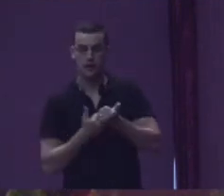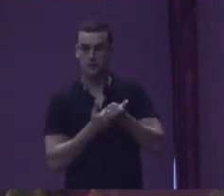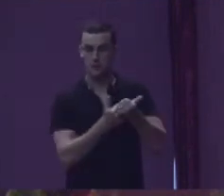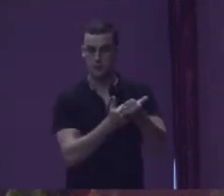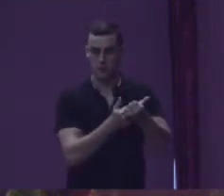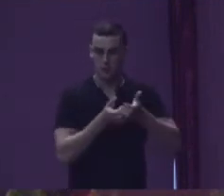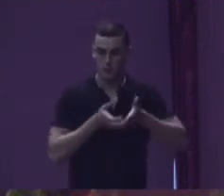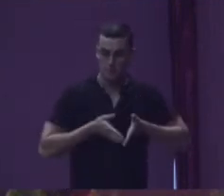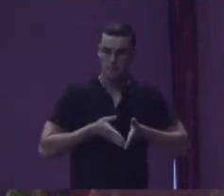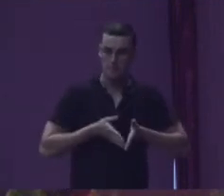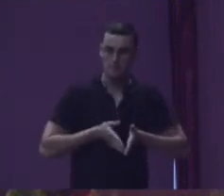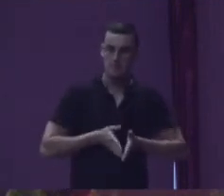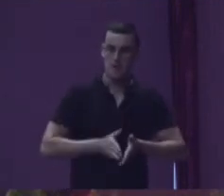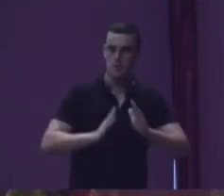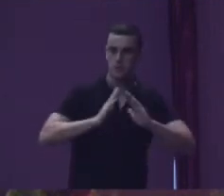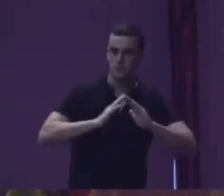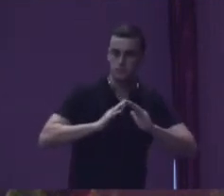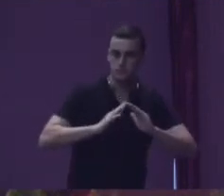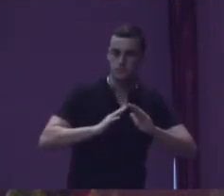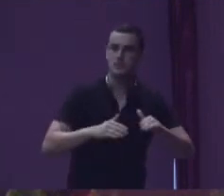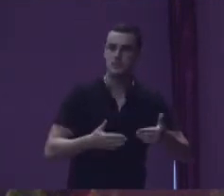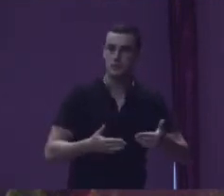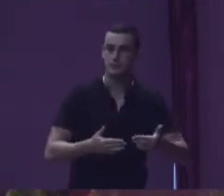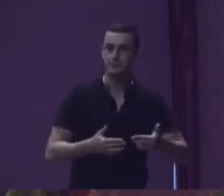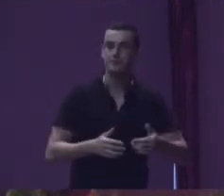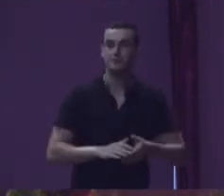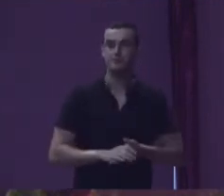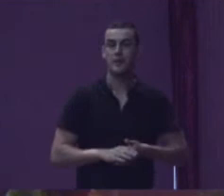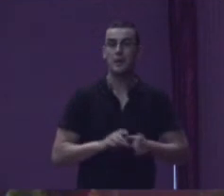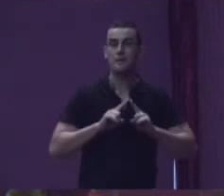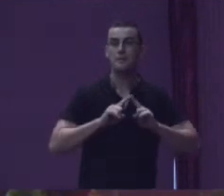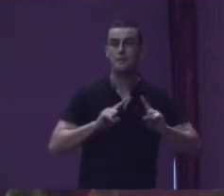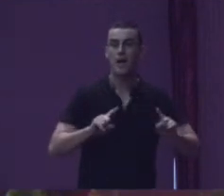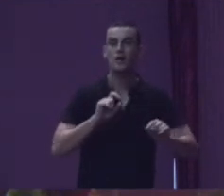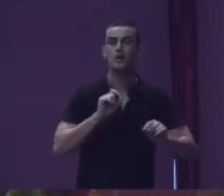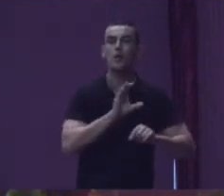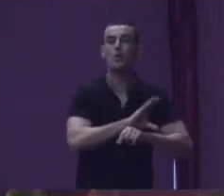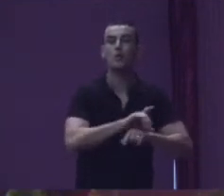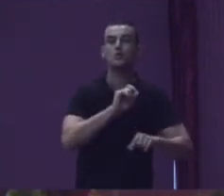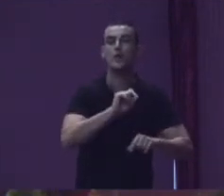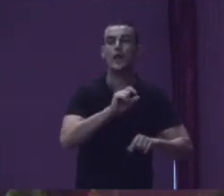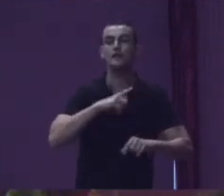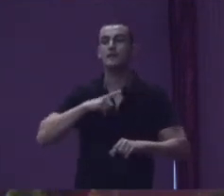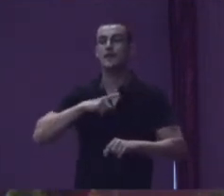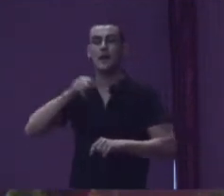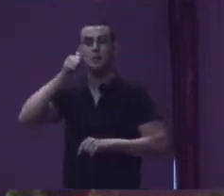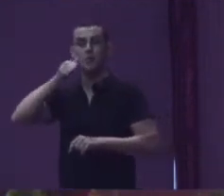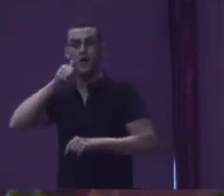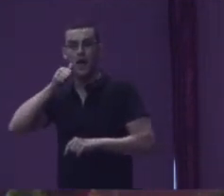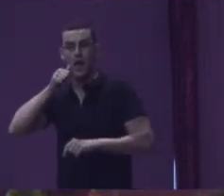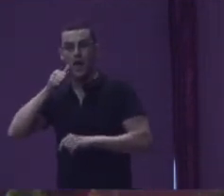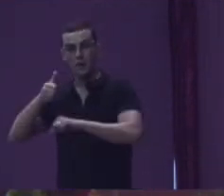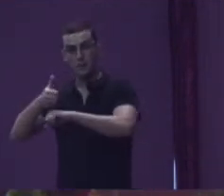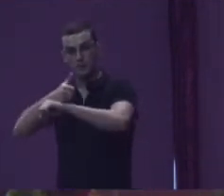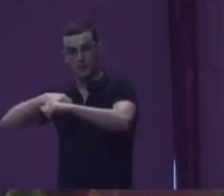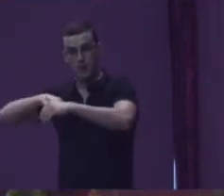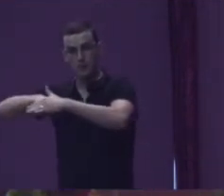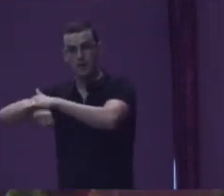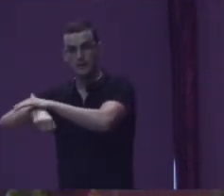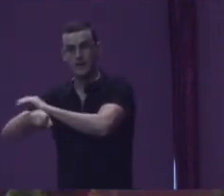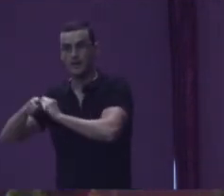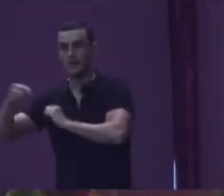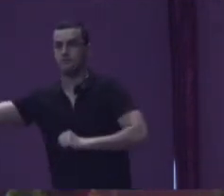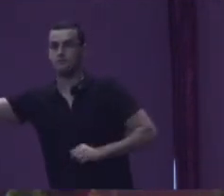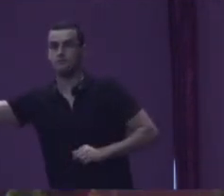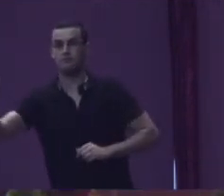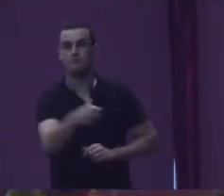Contudo, o curso levou parteiras para ensinar as enfermeiras obstetras como que elas atuavam. Claro que isso era uma